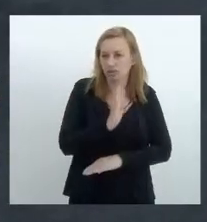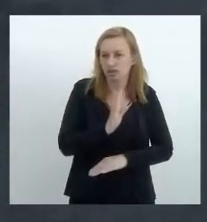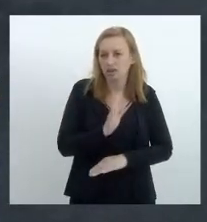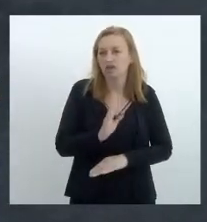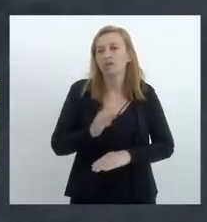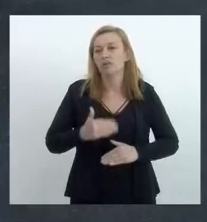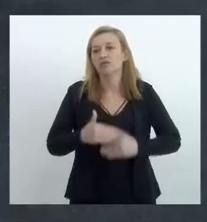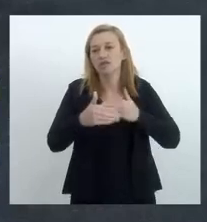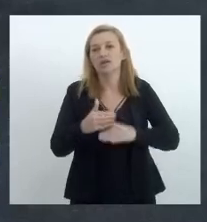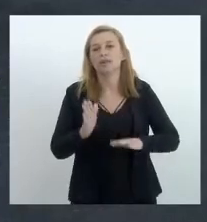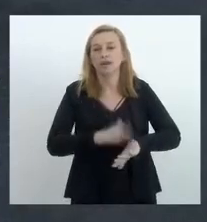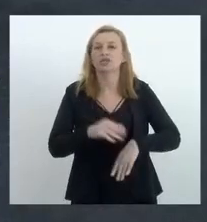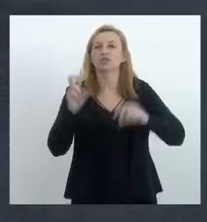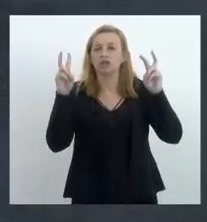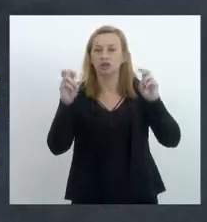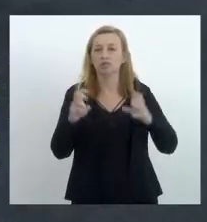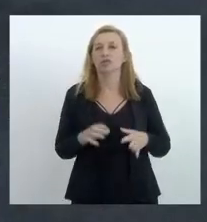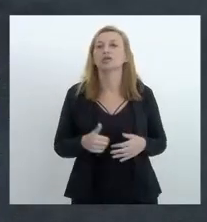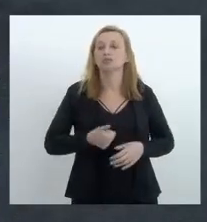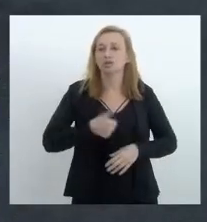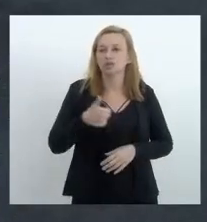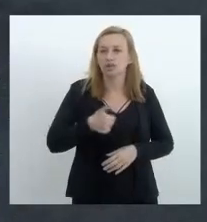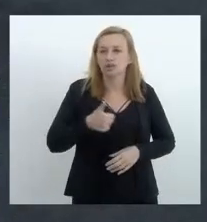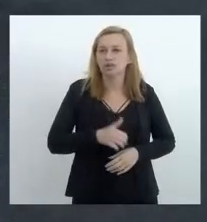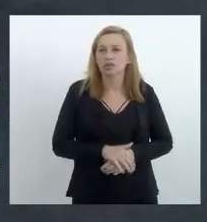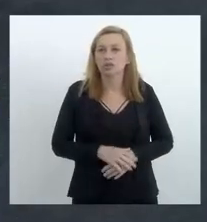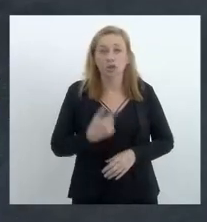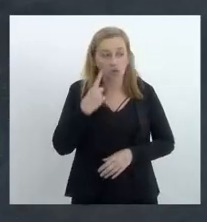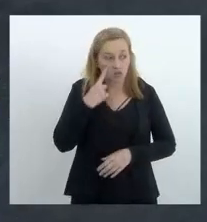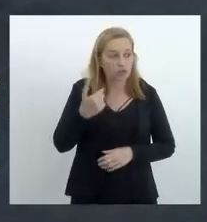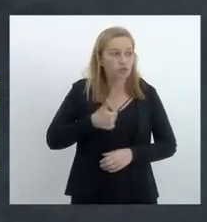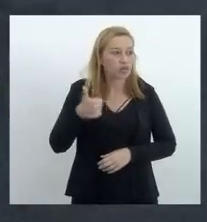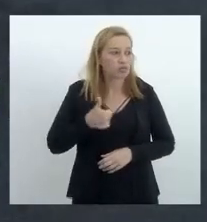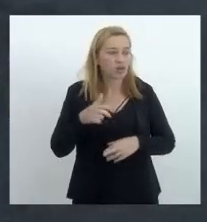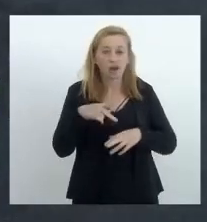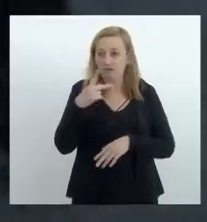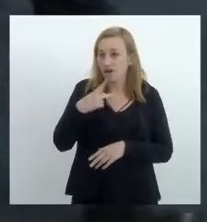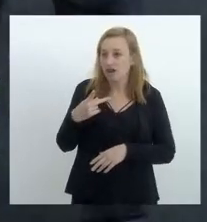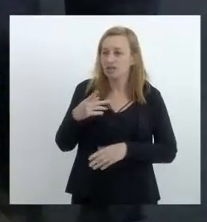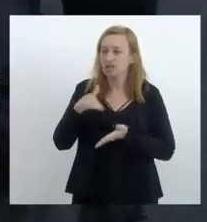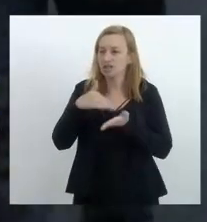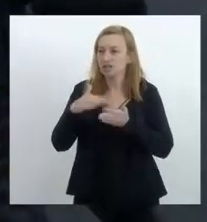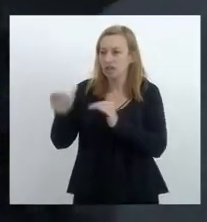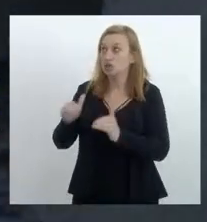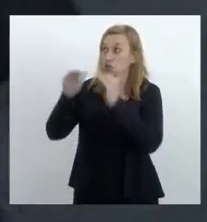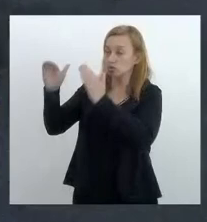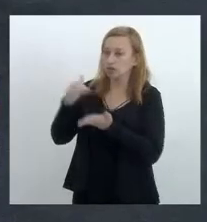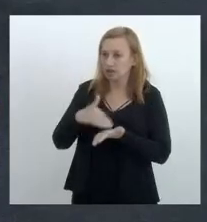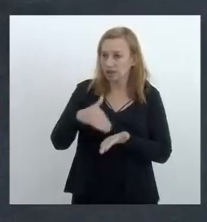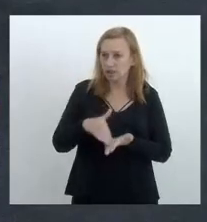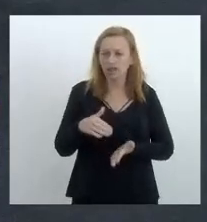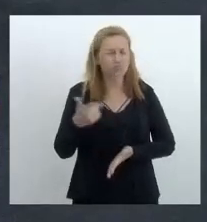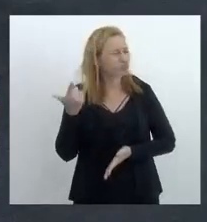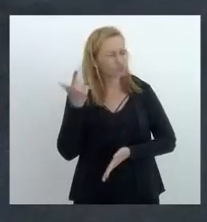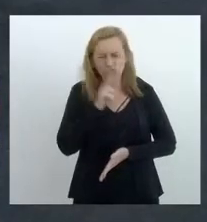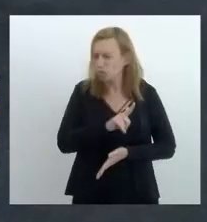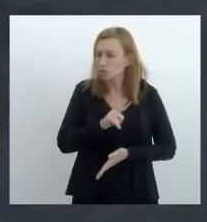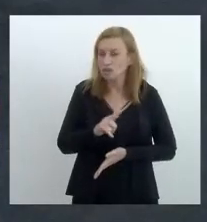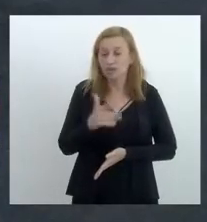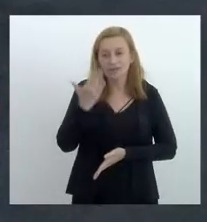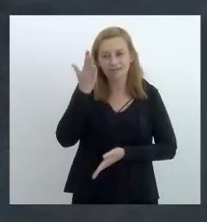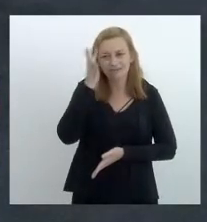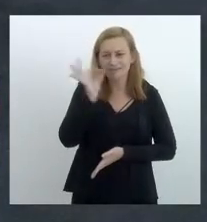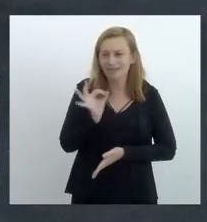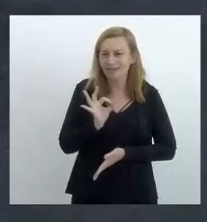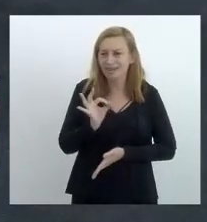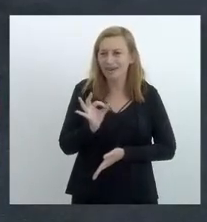poder avançar um pouco no tema. Primeiramente, eu ouvi primeiro as falas dos secretários e subsecretários e não consegui ver uma explicação